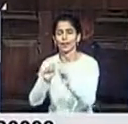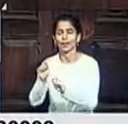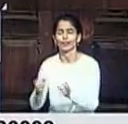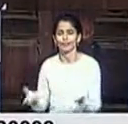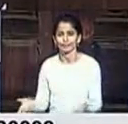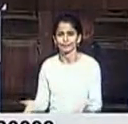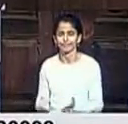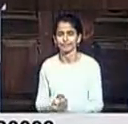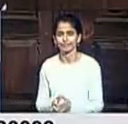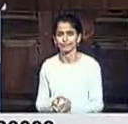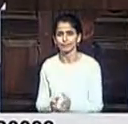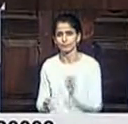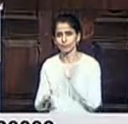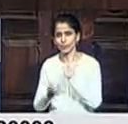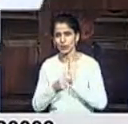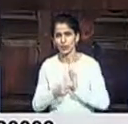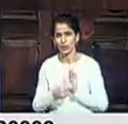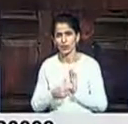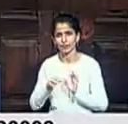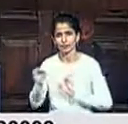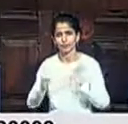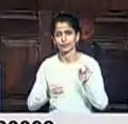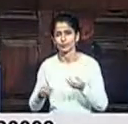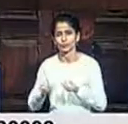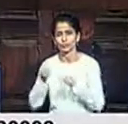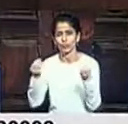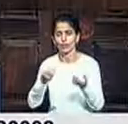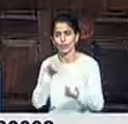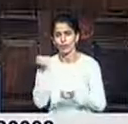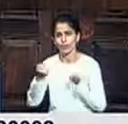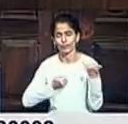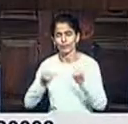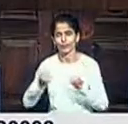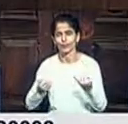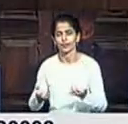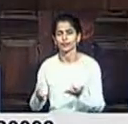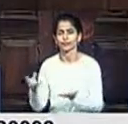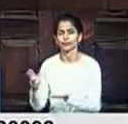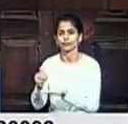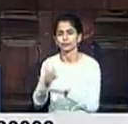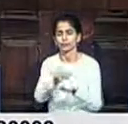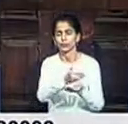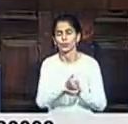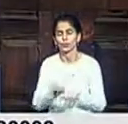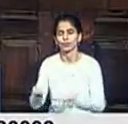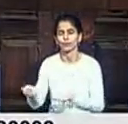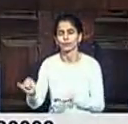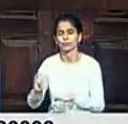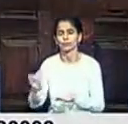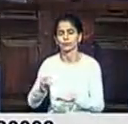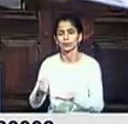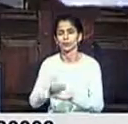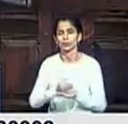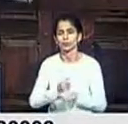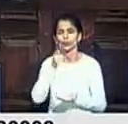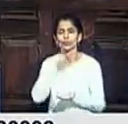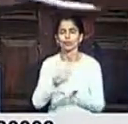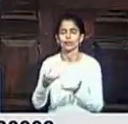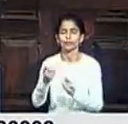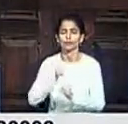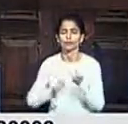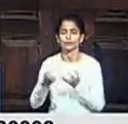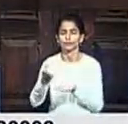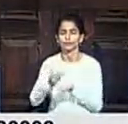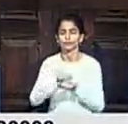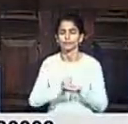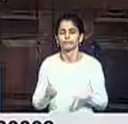apresentam um projeto dessa natureza sem dizer quanto vai arrecadar mais e quem é que vai pagar esse aumento?